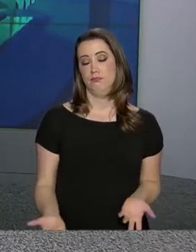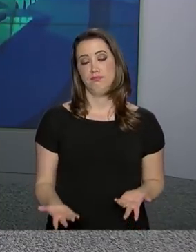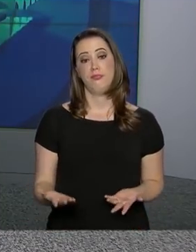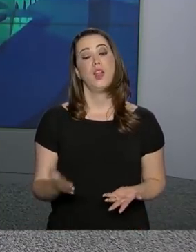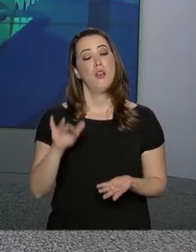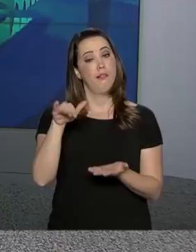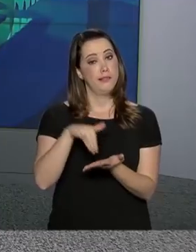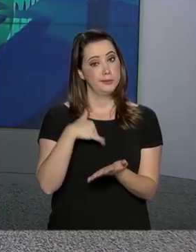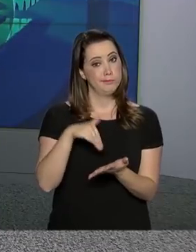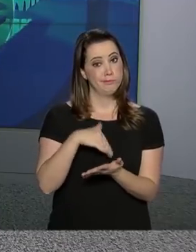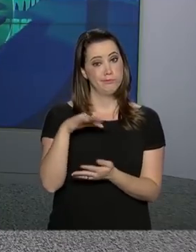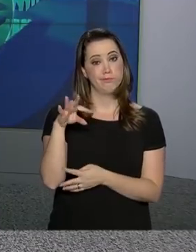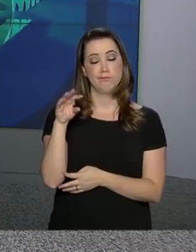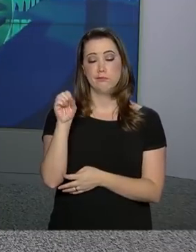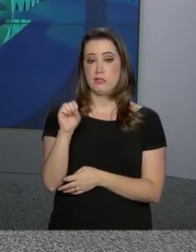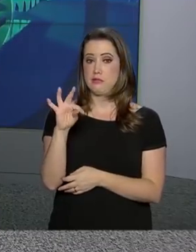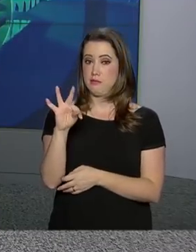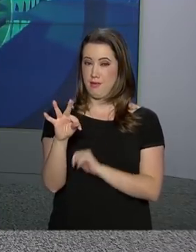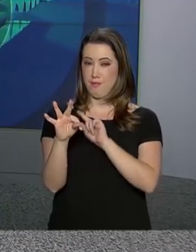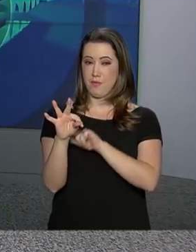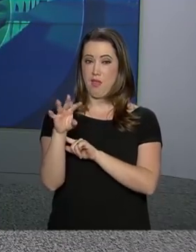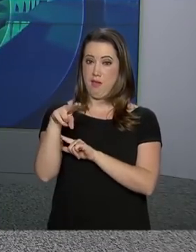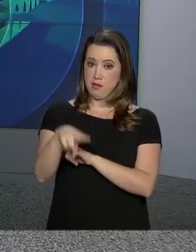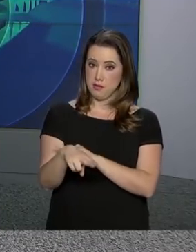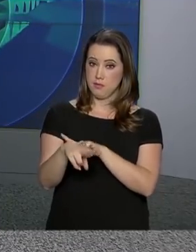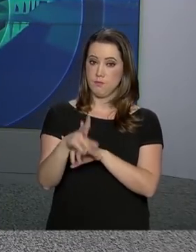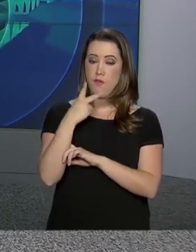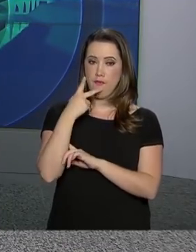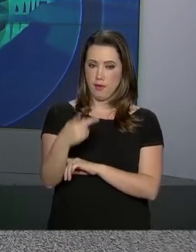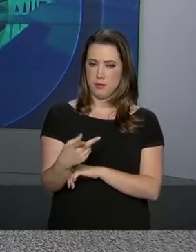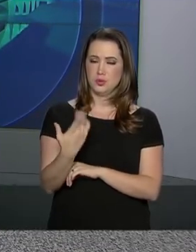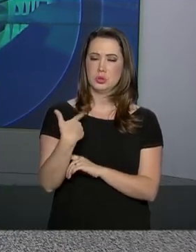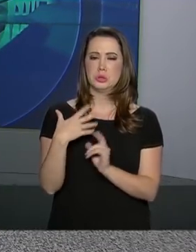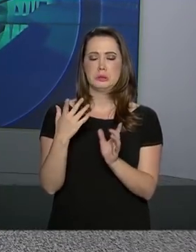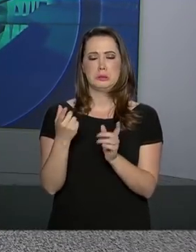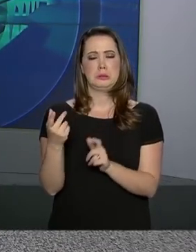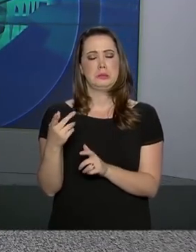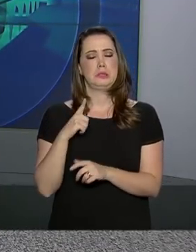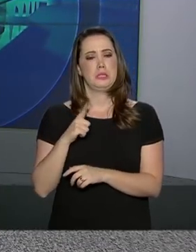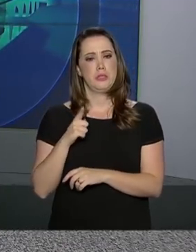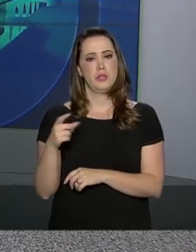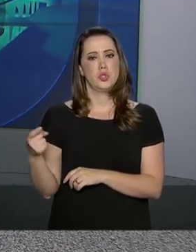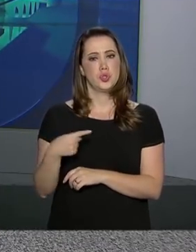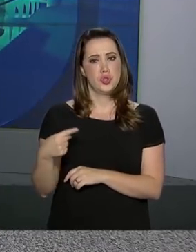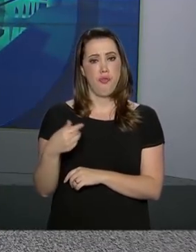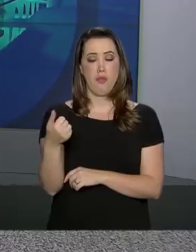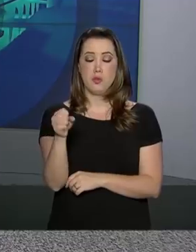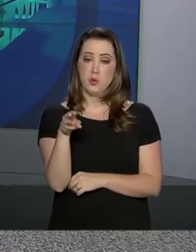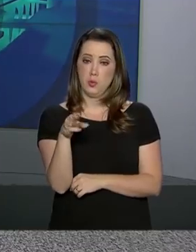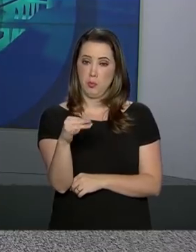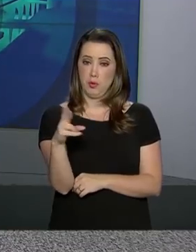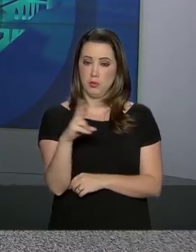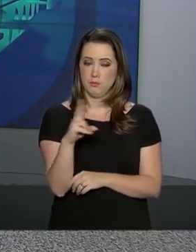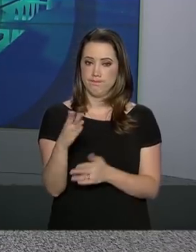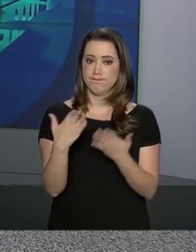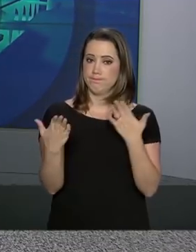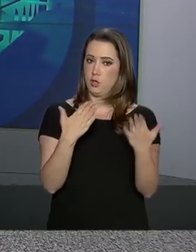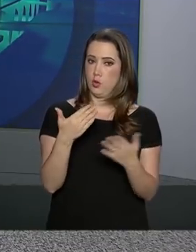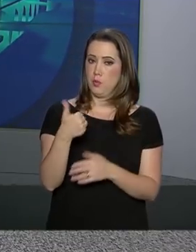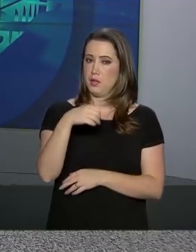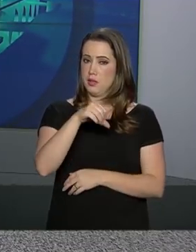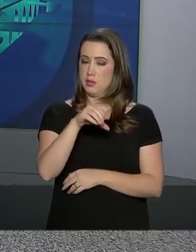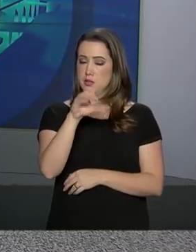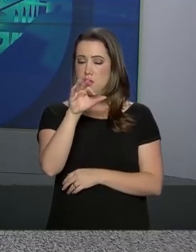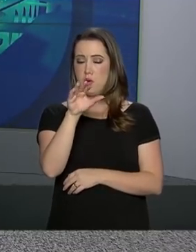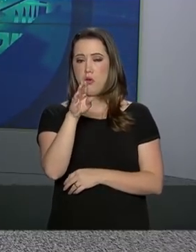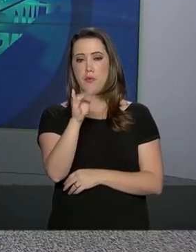do Tesouro Nacional informou que as contas registraram déficit primário de 18 bilhões de reais contra 19 bilhões em